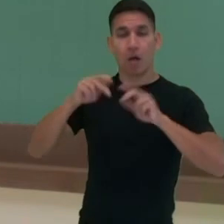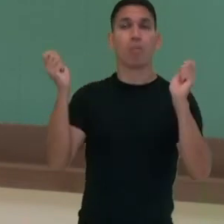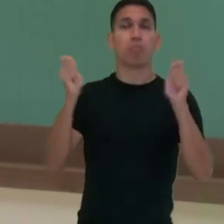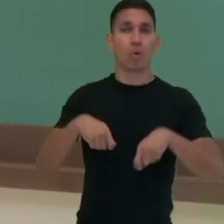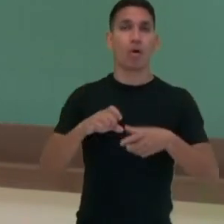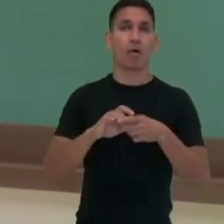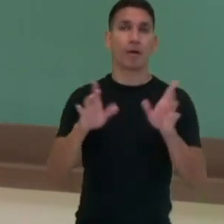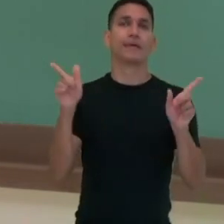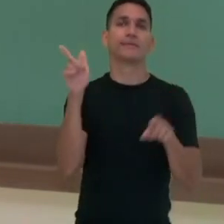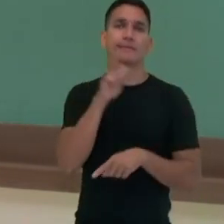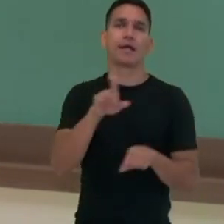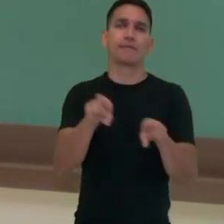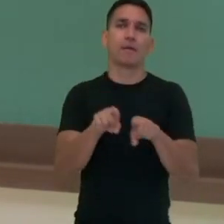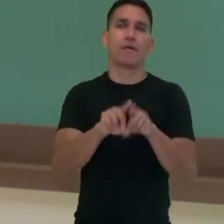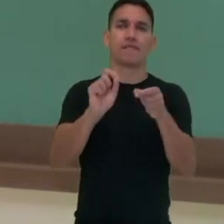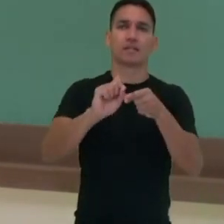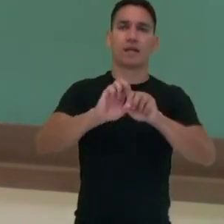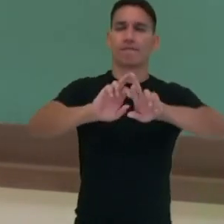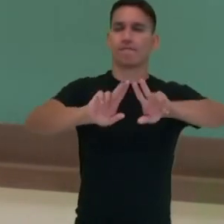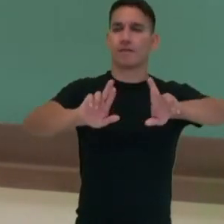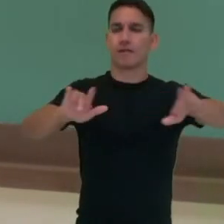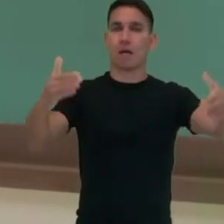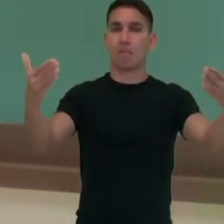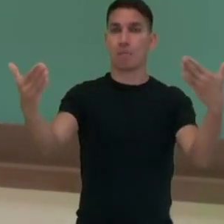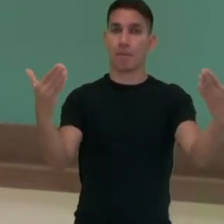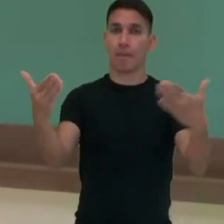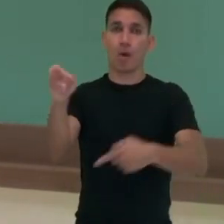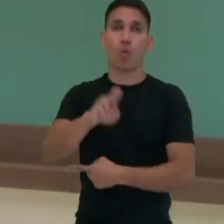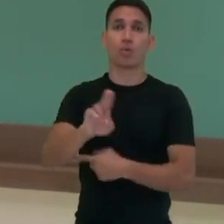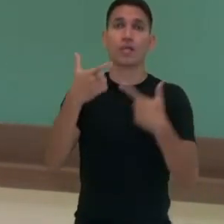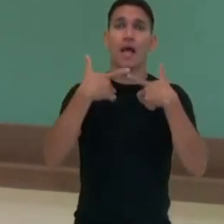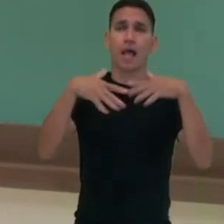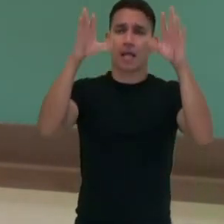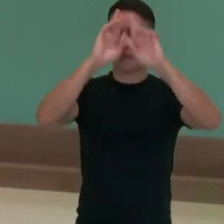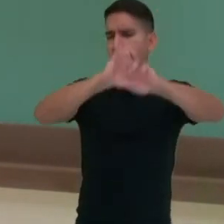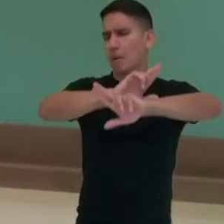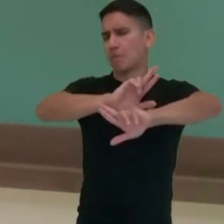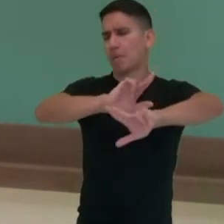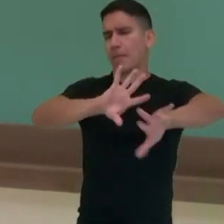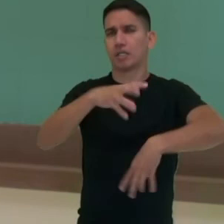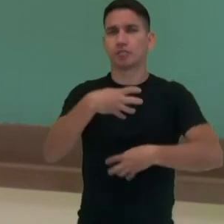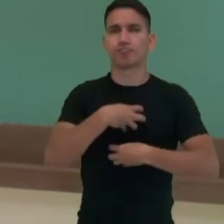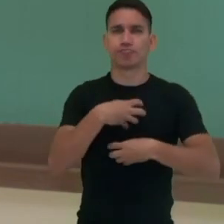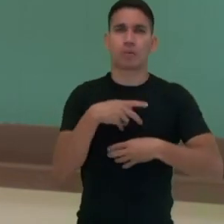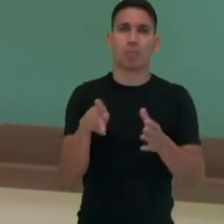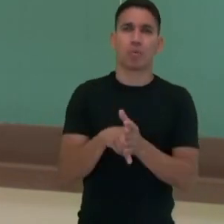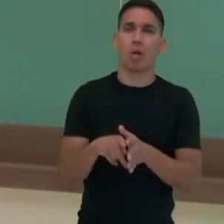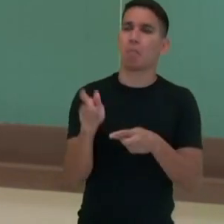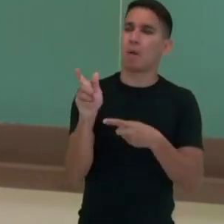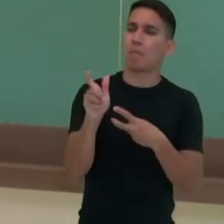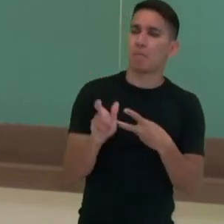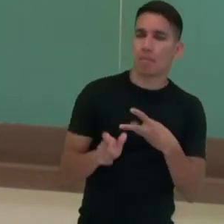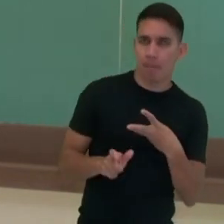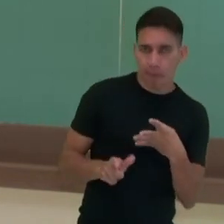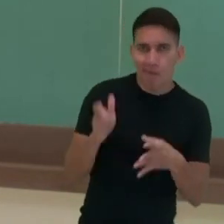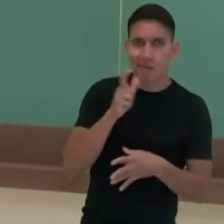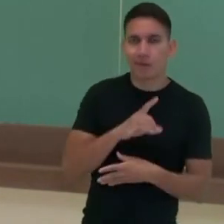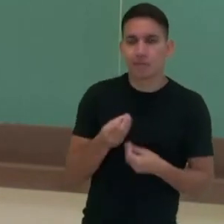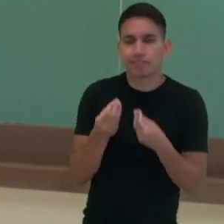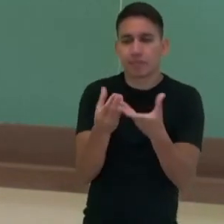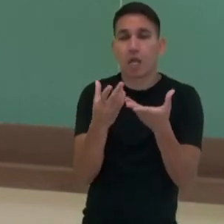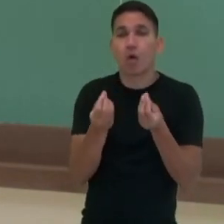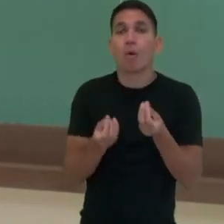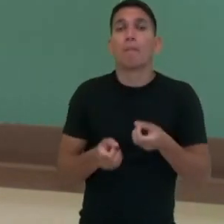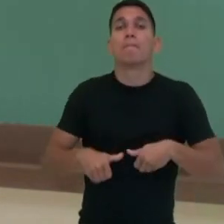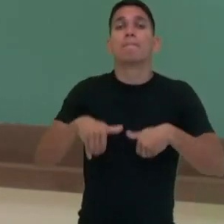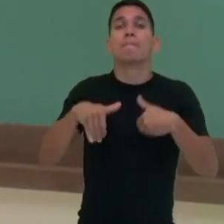muitas comparações, usar e abusar da linguagem, né? Trazer novos sentidos às palavras. Isso acaba tornando o texto